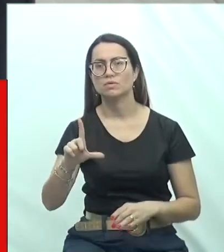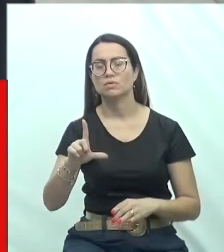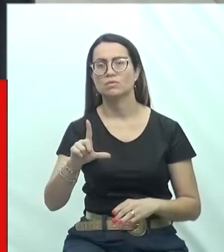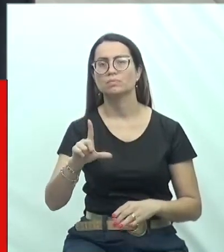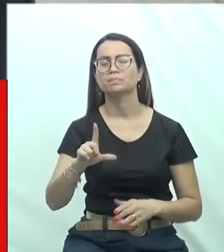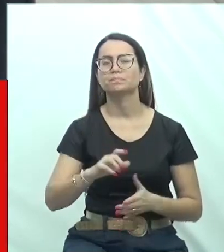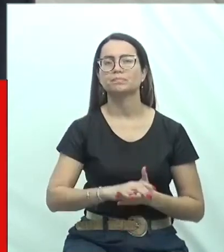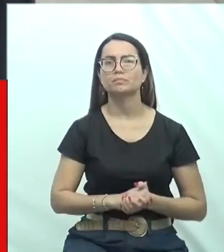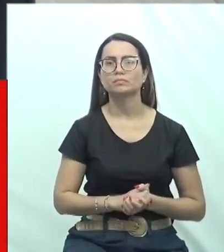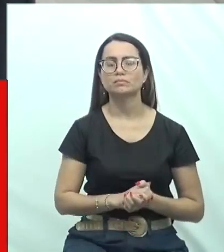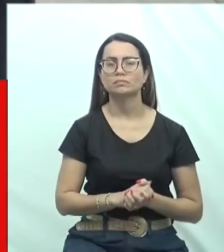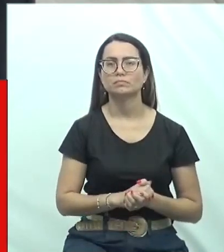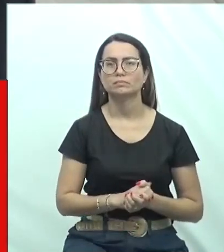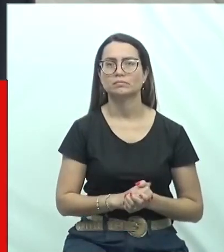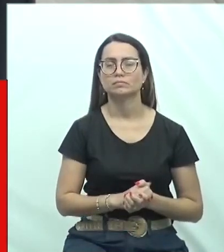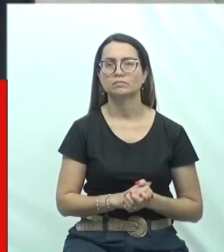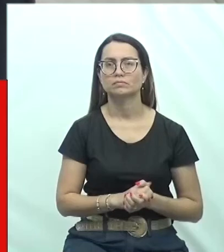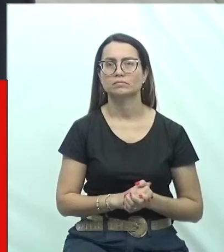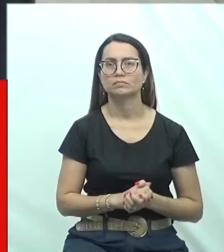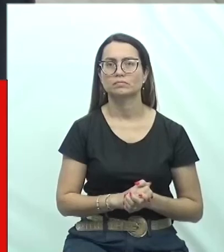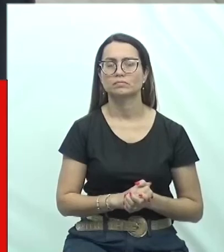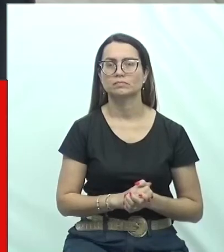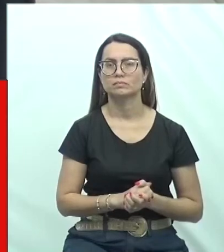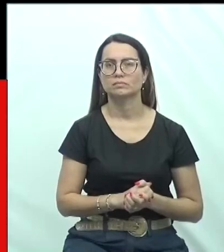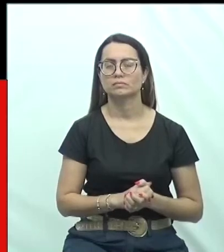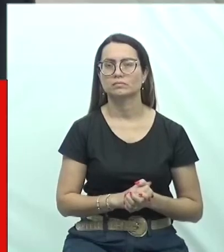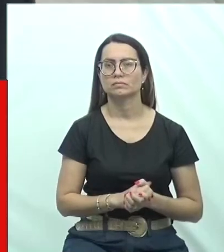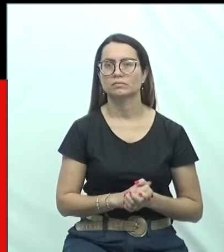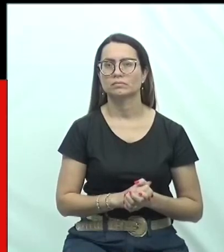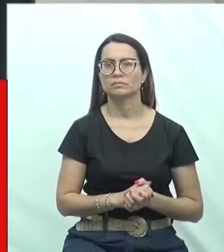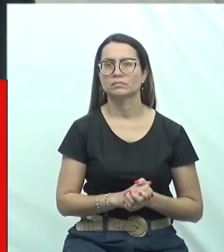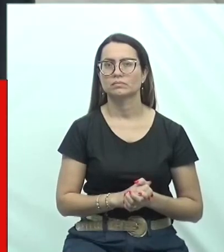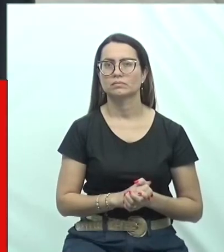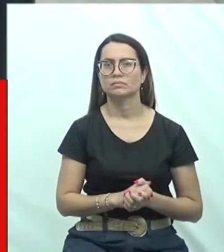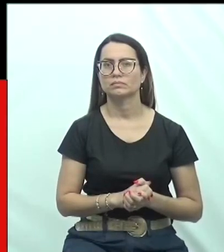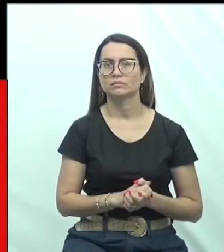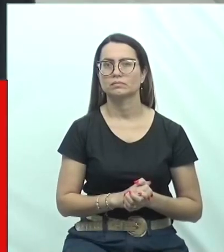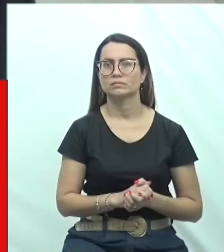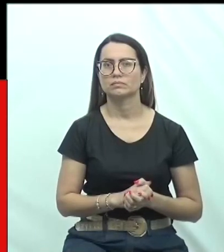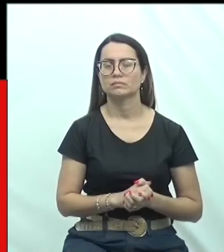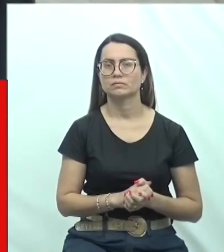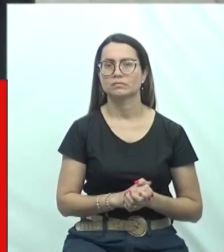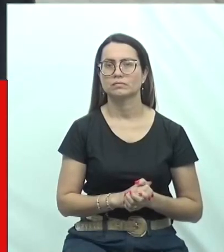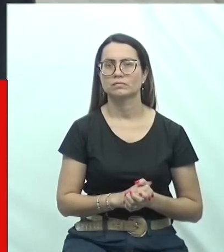do grupo A, correlação do quadro de cargos.